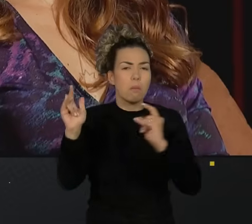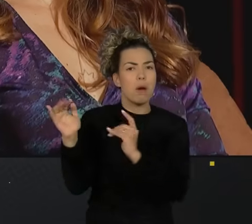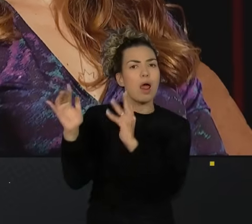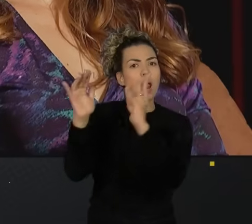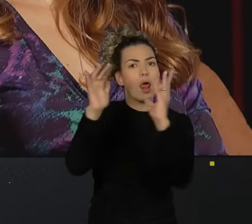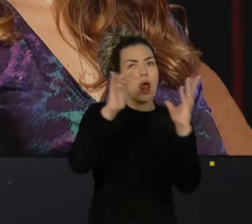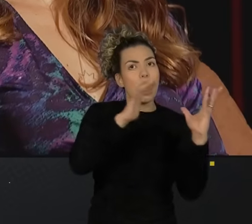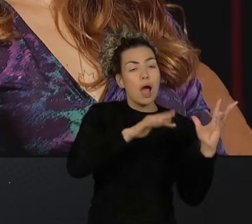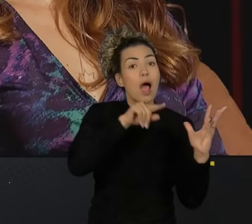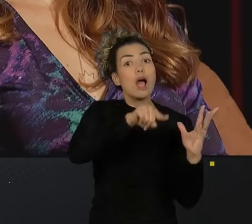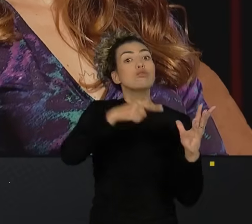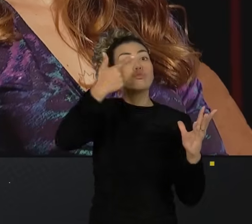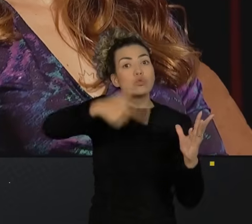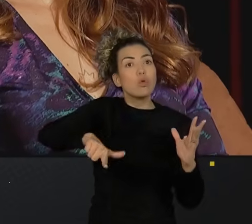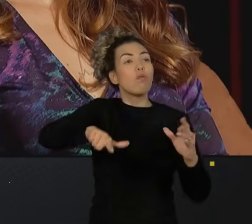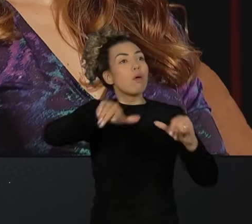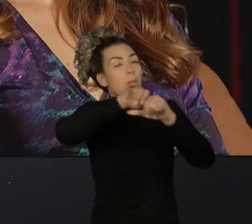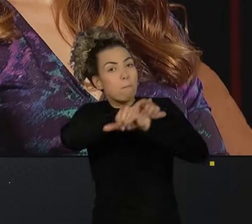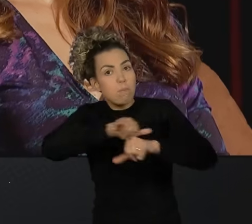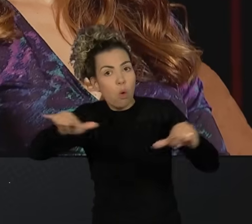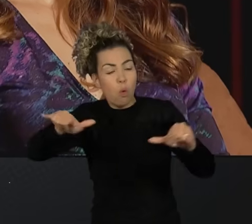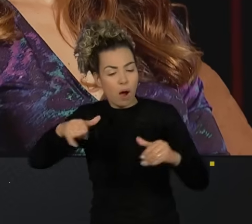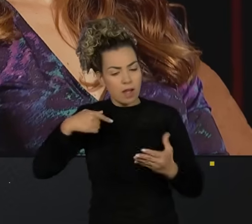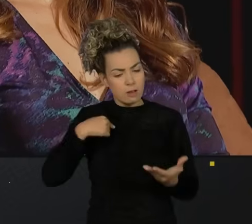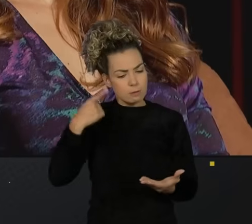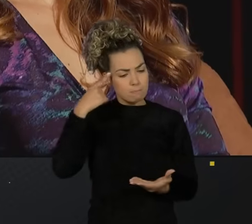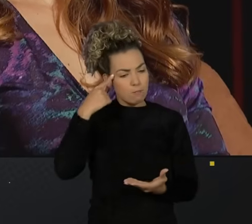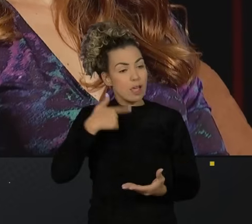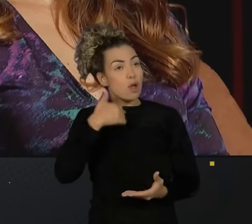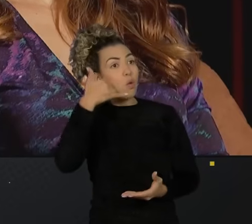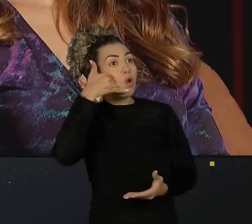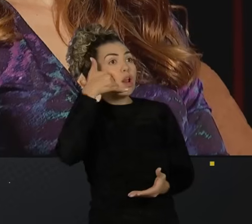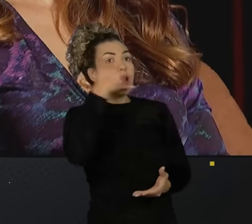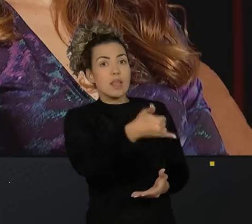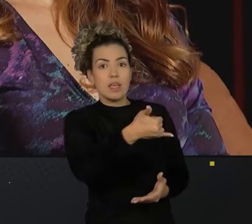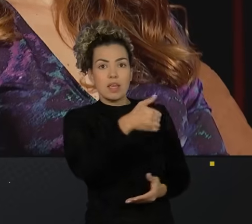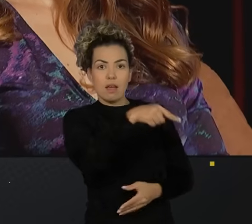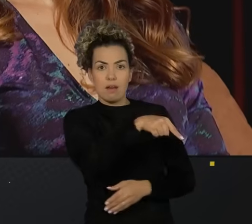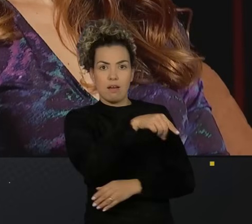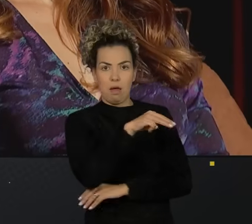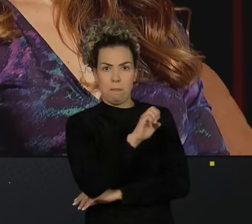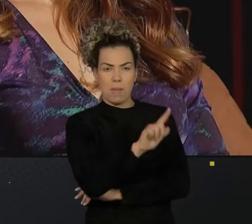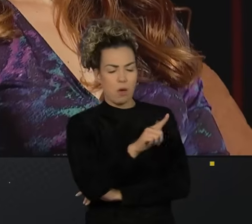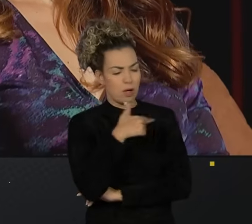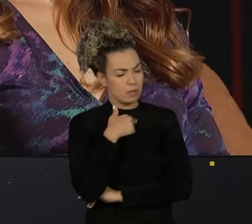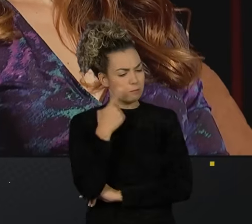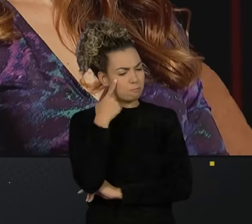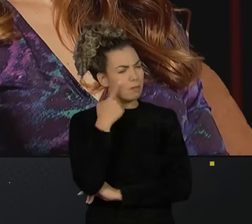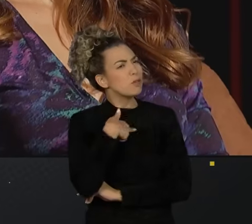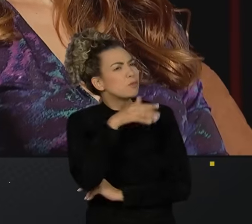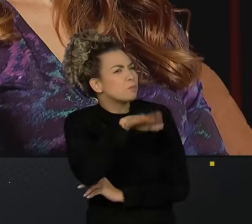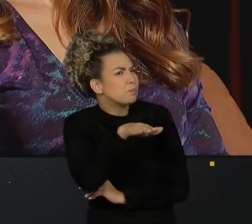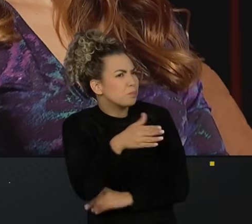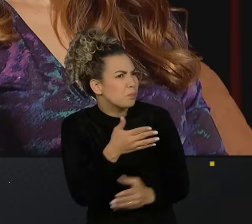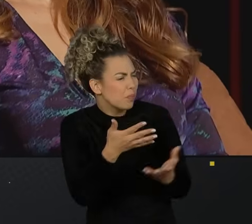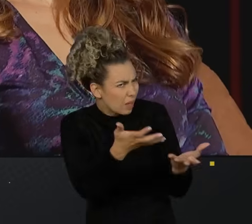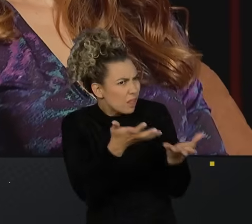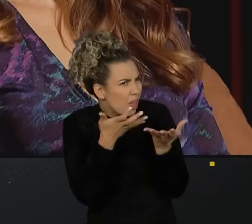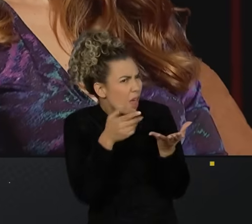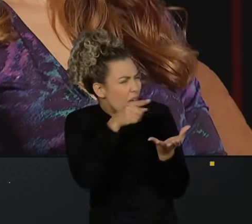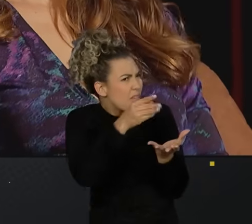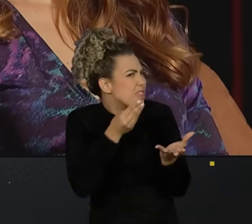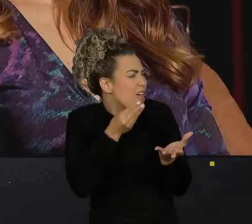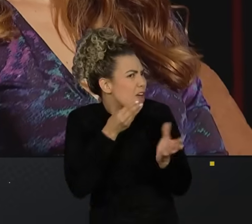revinculou. Eu fui obrigado a ligar para a Mel Lisboa. E foi exatamente ali que eu resolvi, falei, você não quer fazer um teste para a presença de